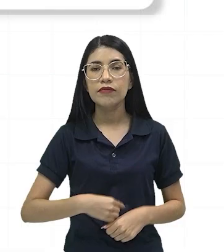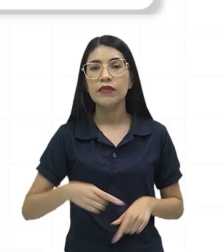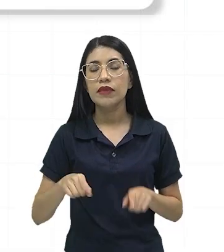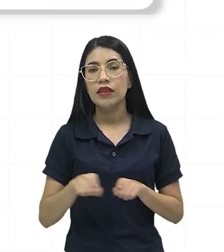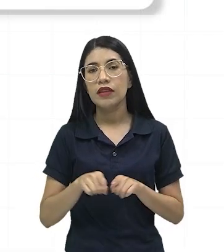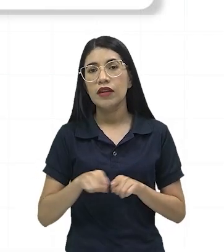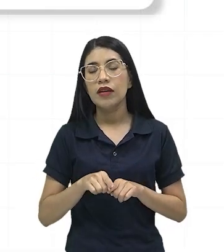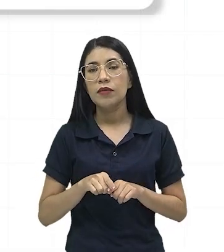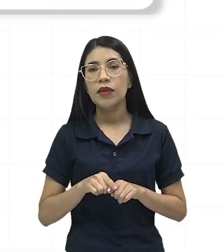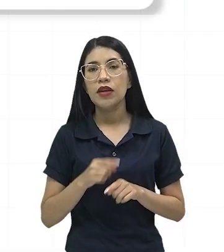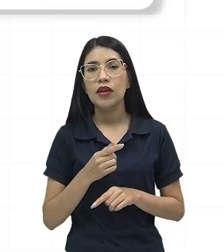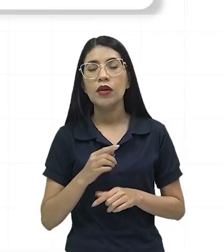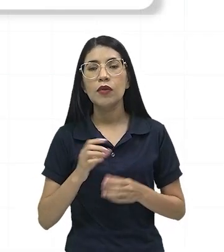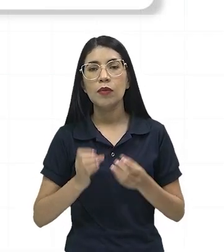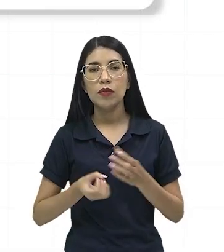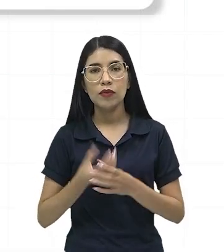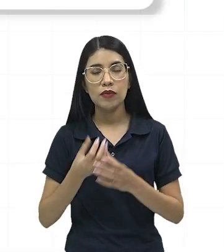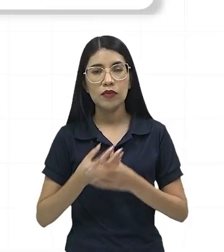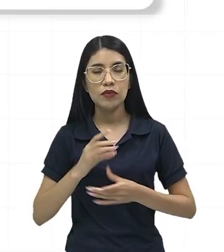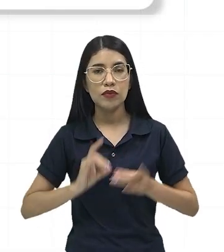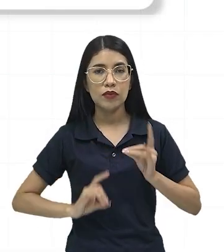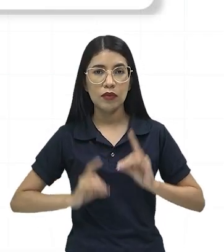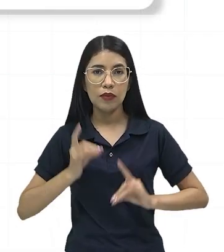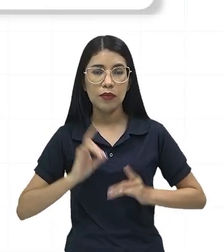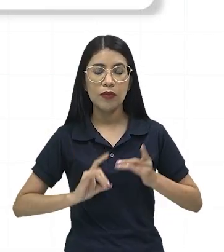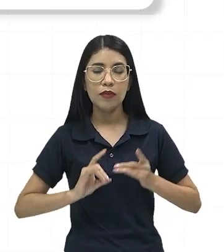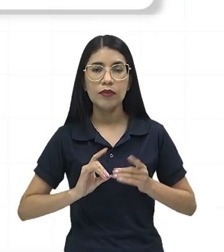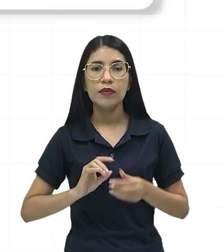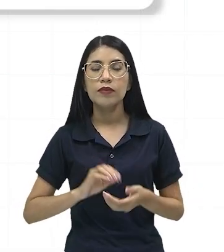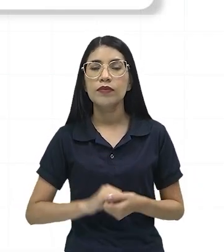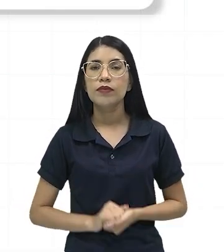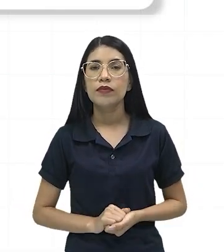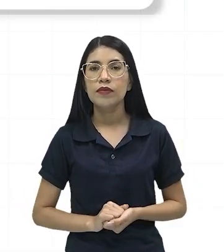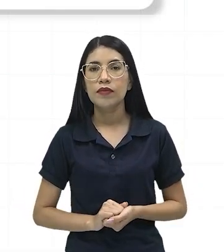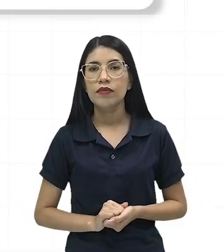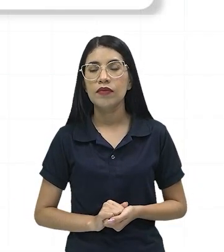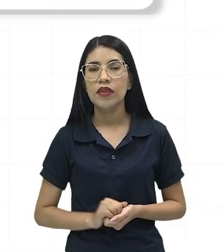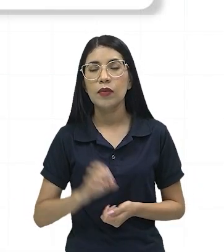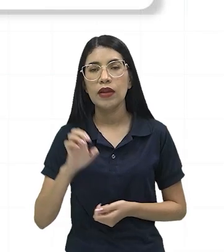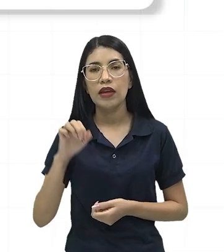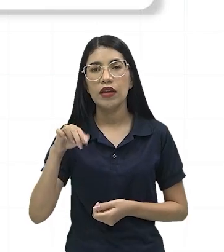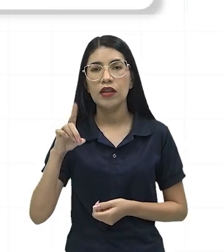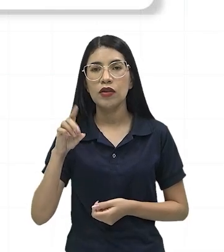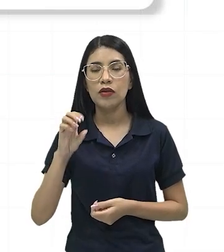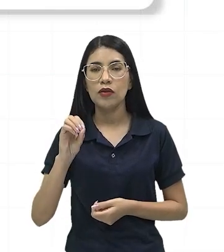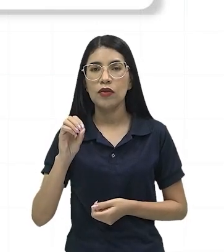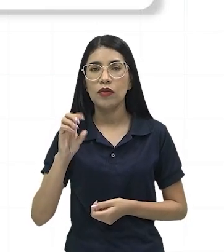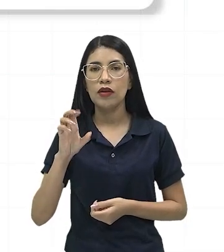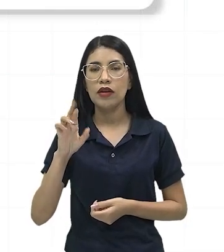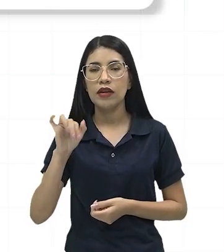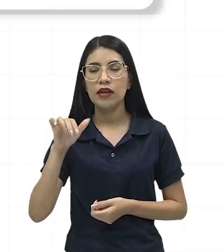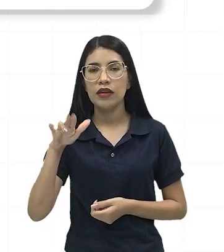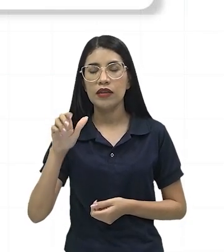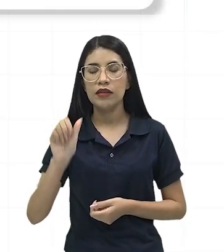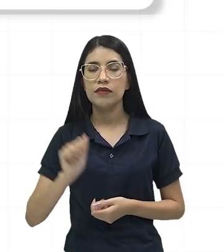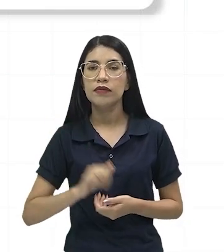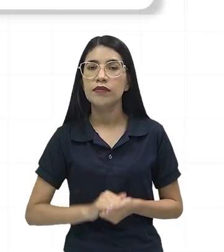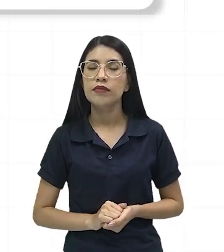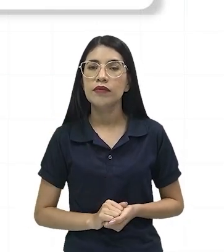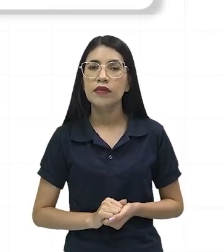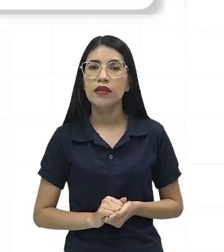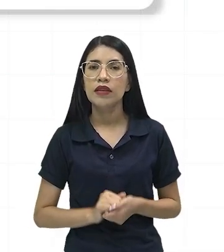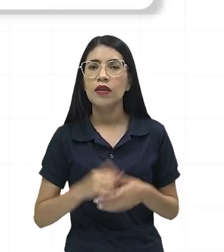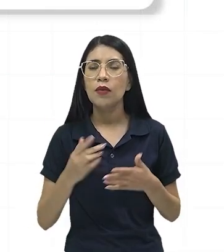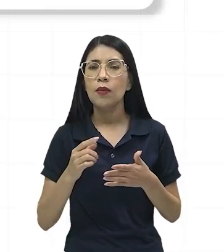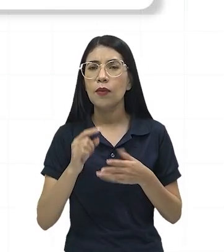digestão, mas ele também produz hormônios. E porque produz hormônio, é uma glândula endócrina, certo? E aí temos